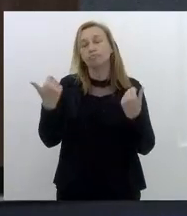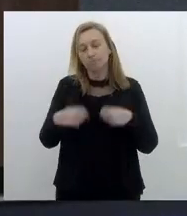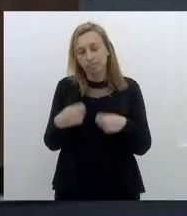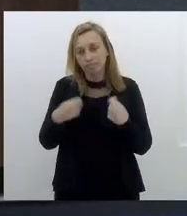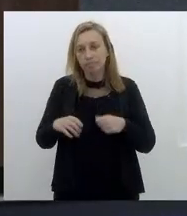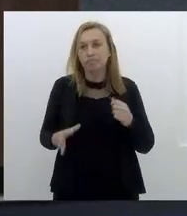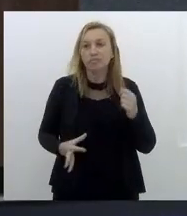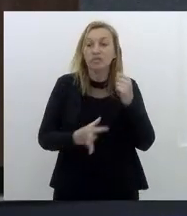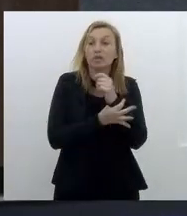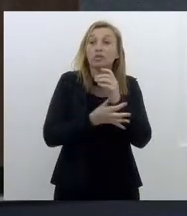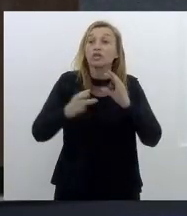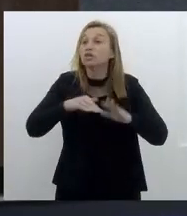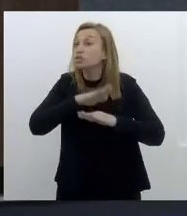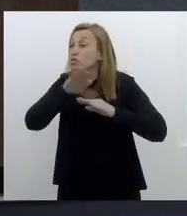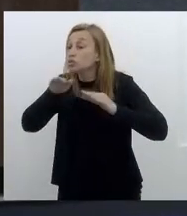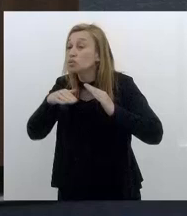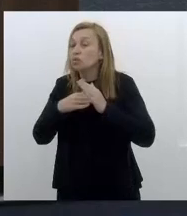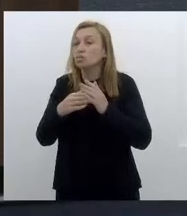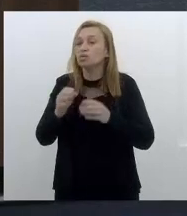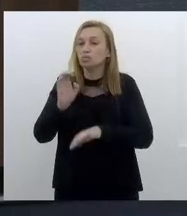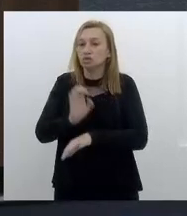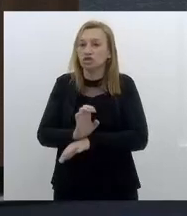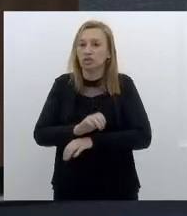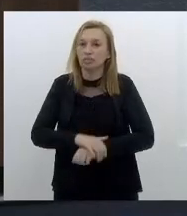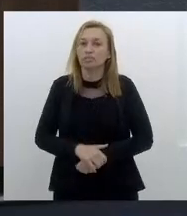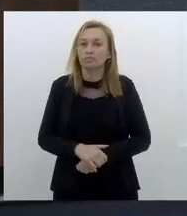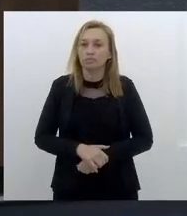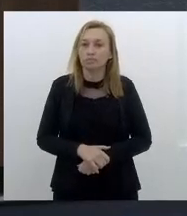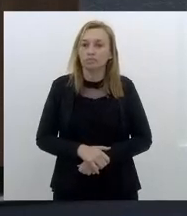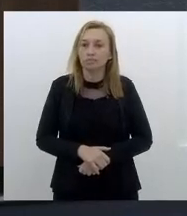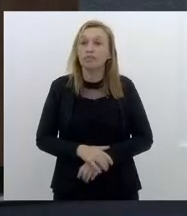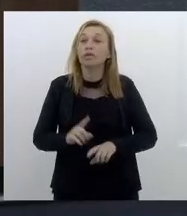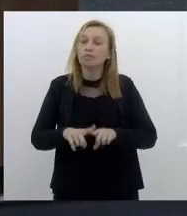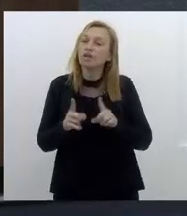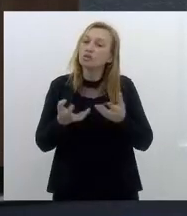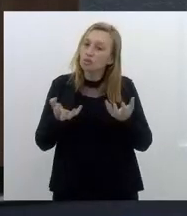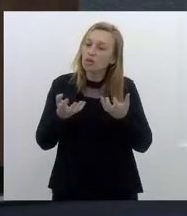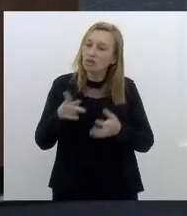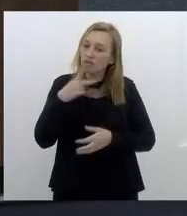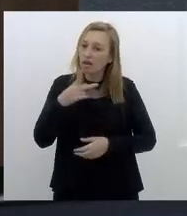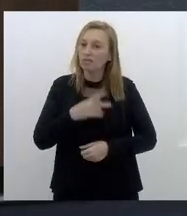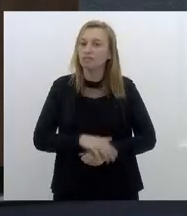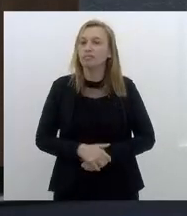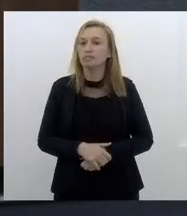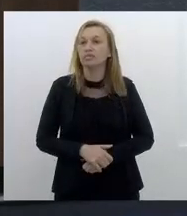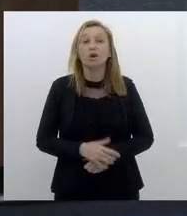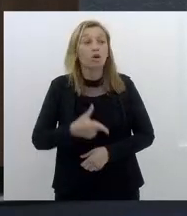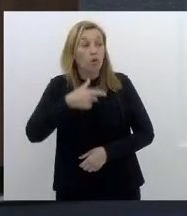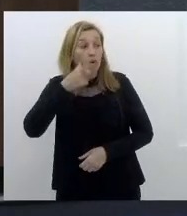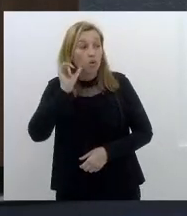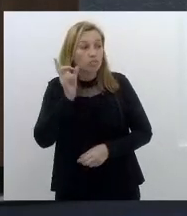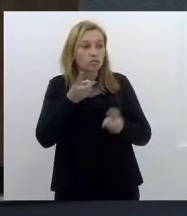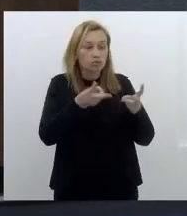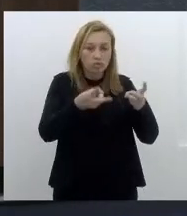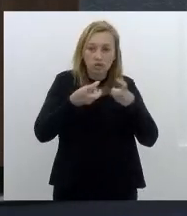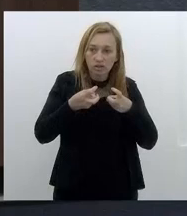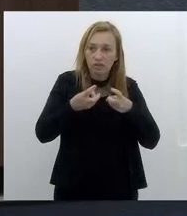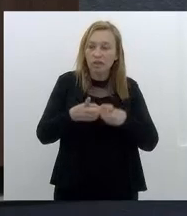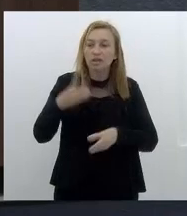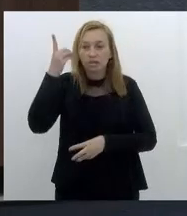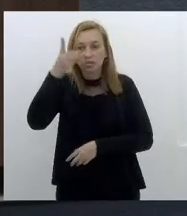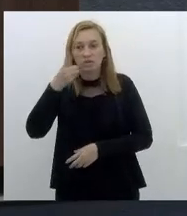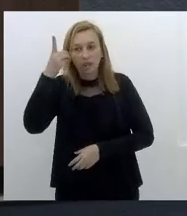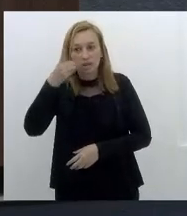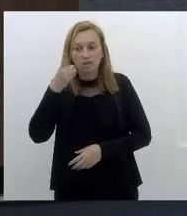a segurança de todos nesse estado Mas o que o que é pontuar ontem fiz uma observação o